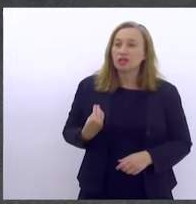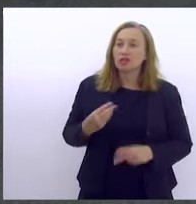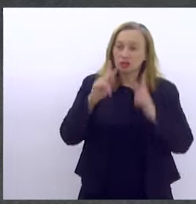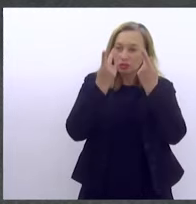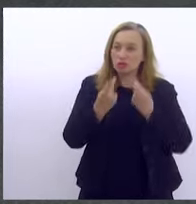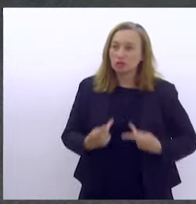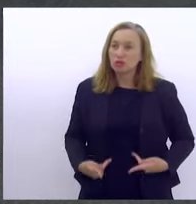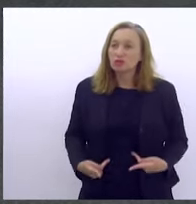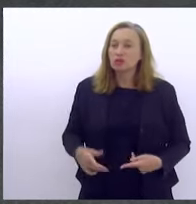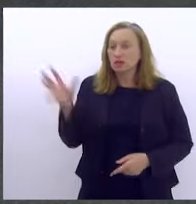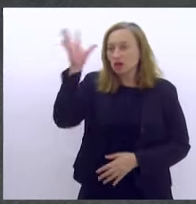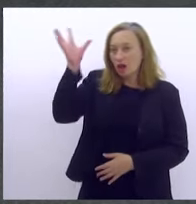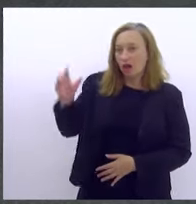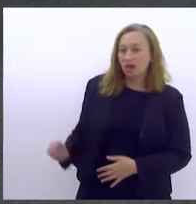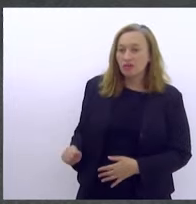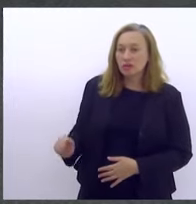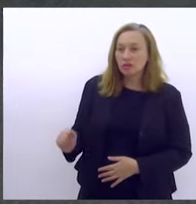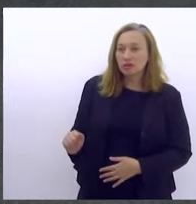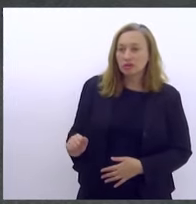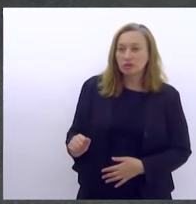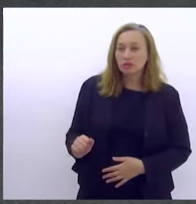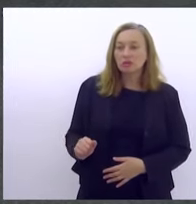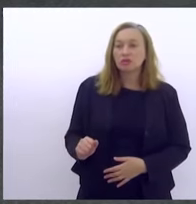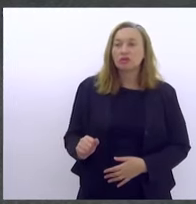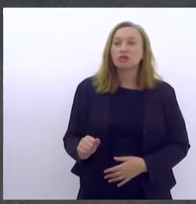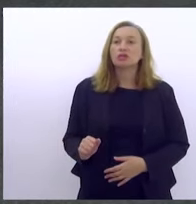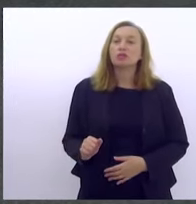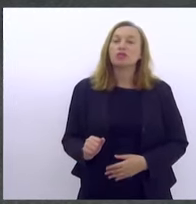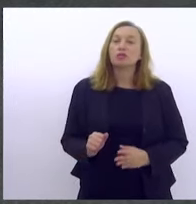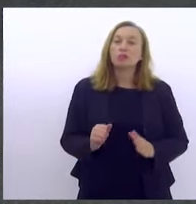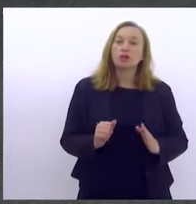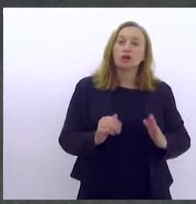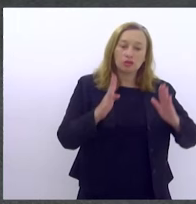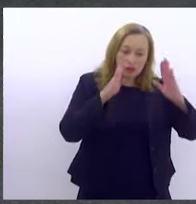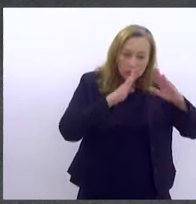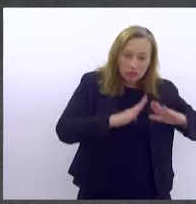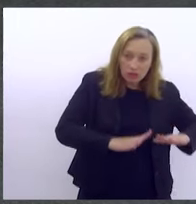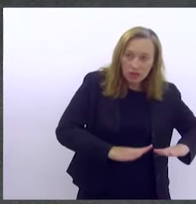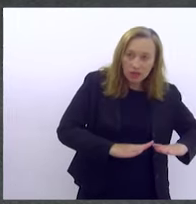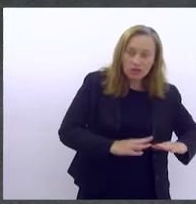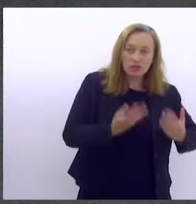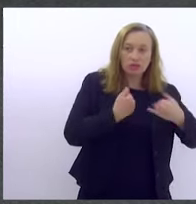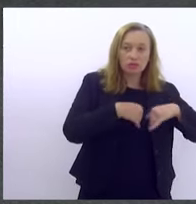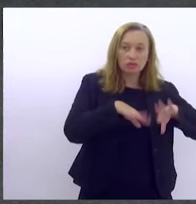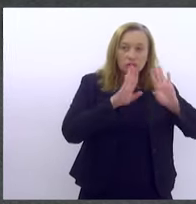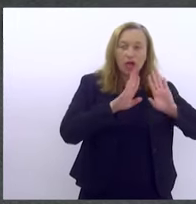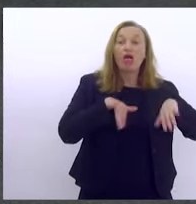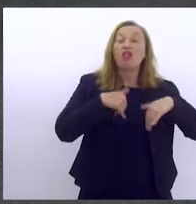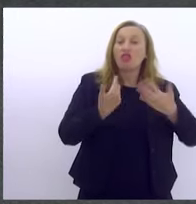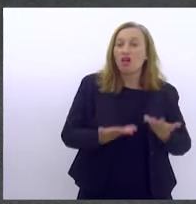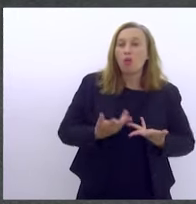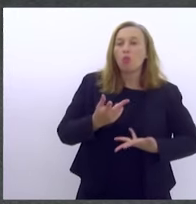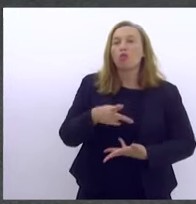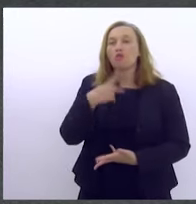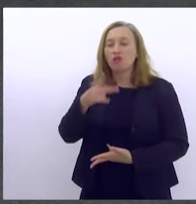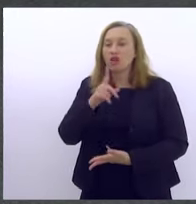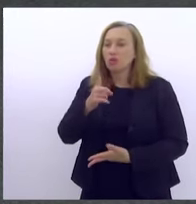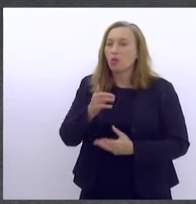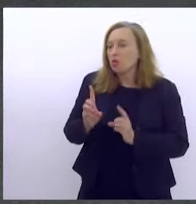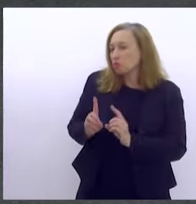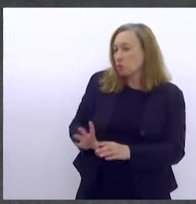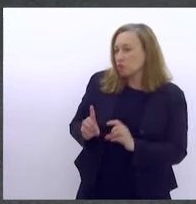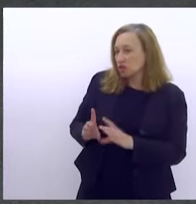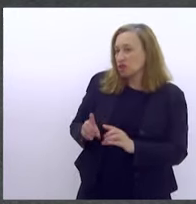em África pelos cultos espirituais. Então, reafirmo que não é uma